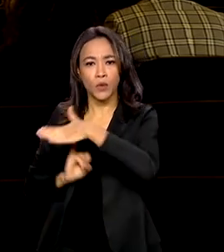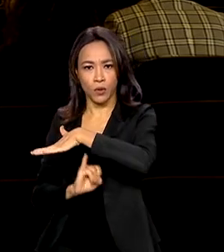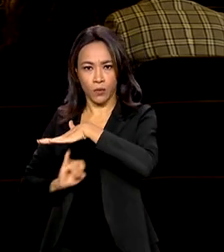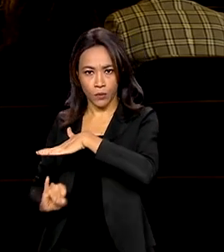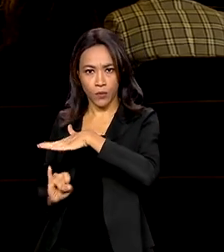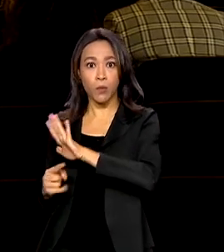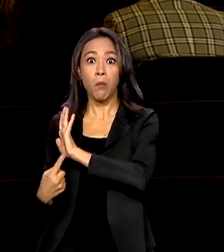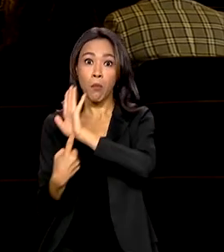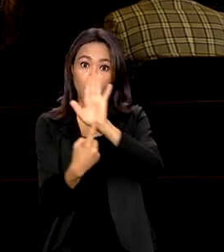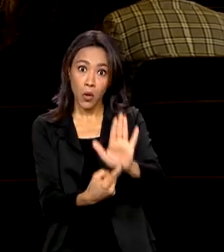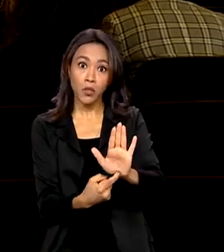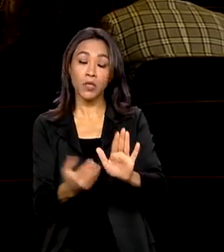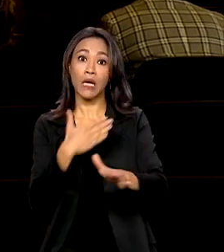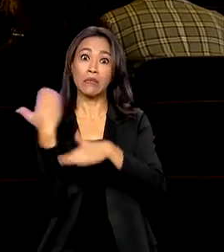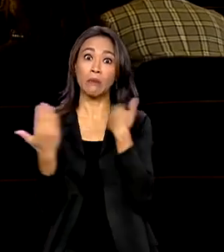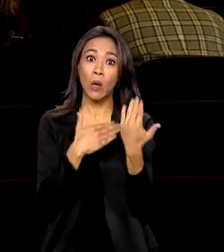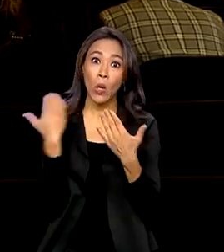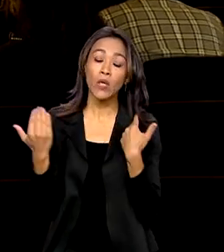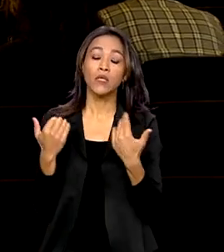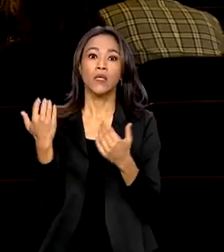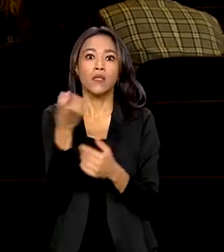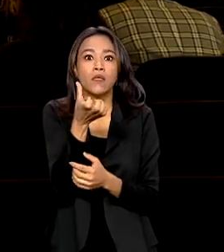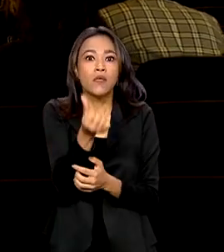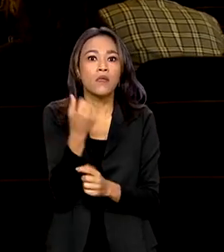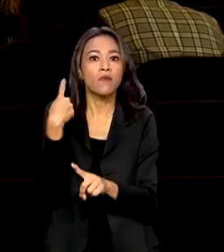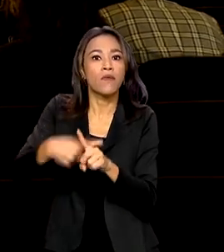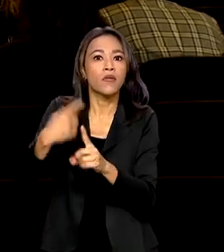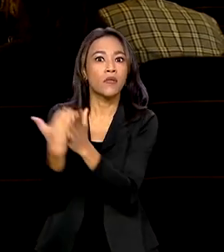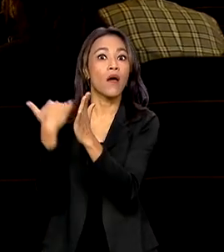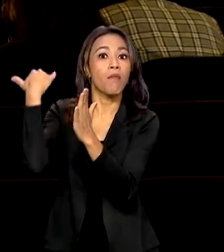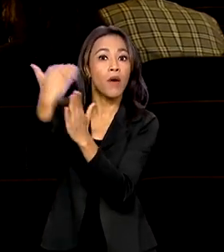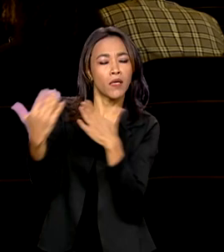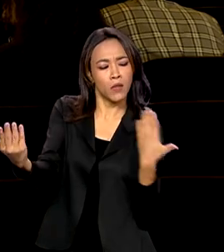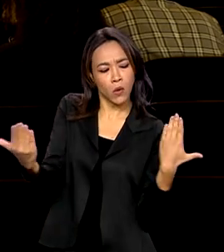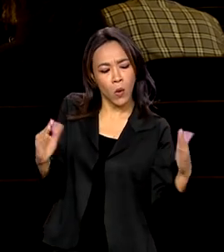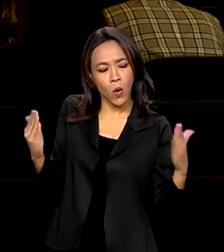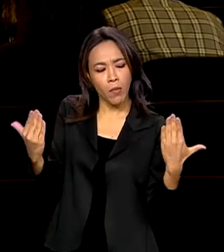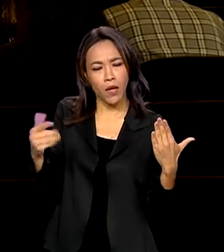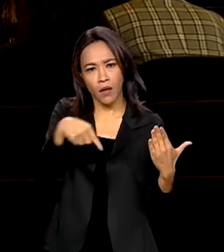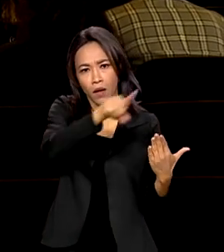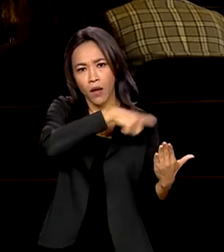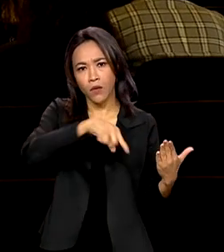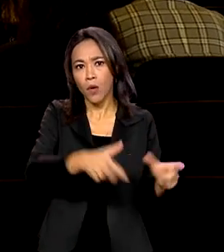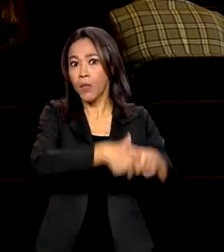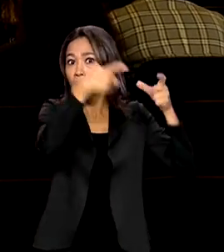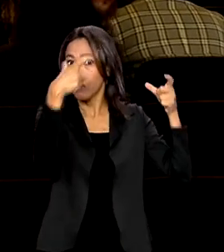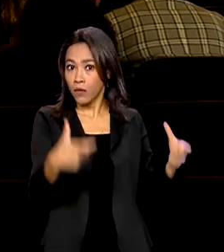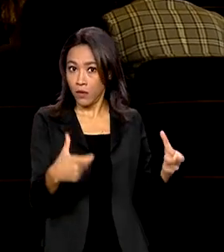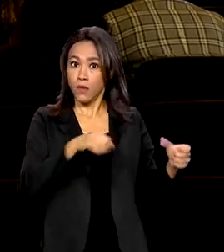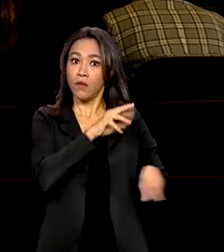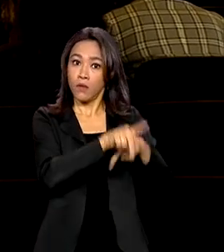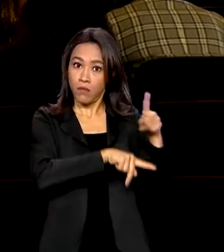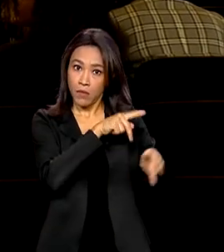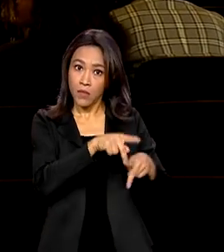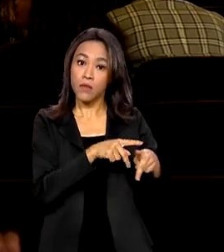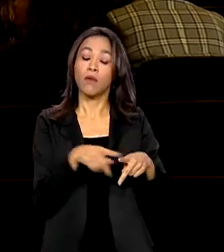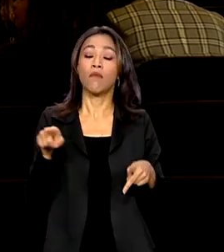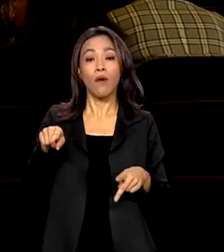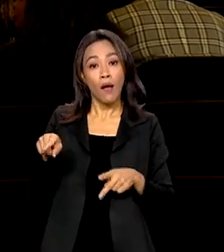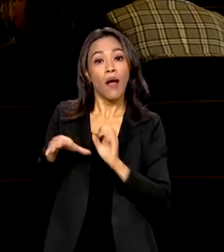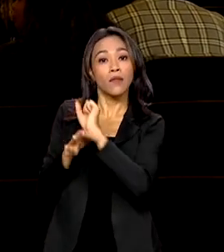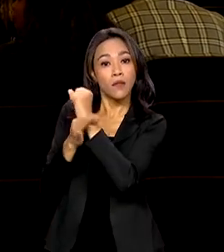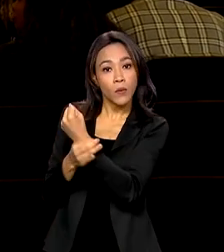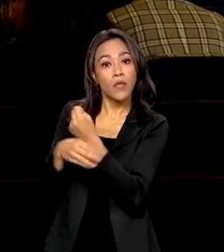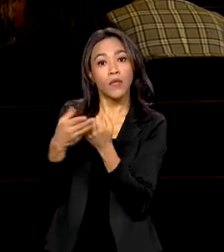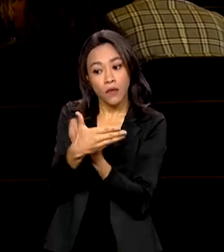número de homicídios entre os negros é 6 vezes maior na comparação com o restante da população. Garantidas as vidas